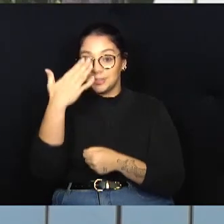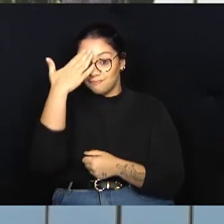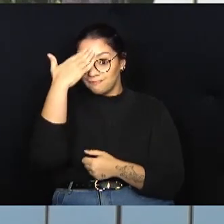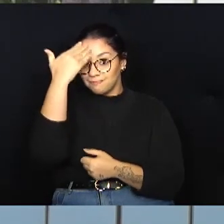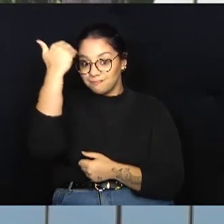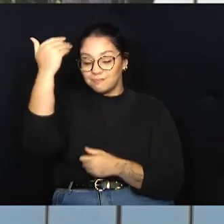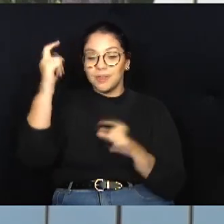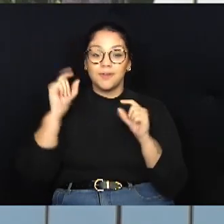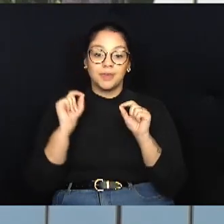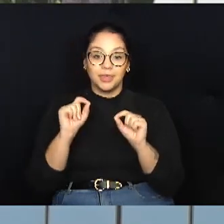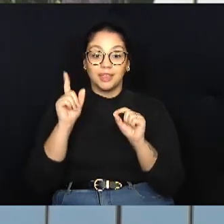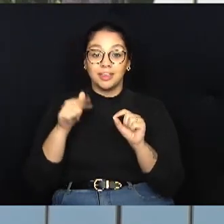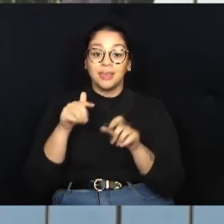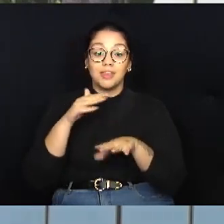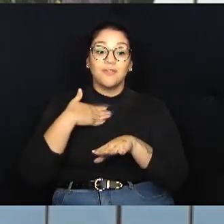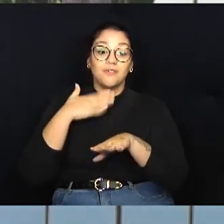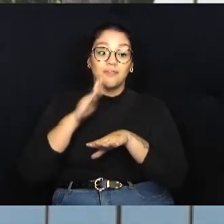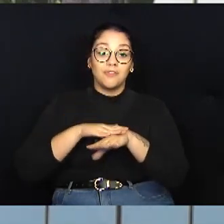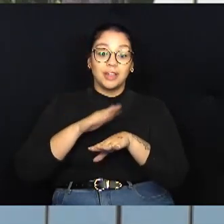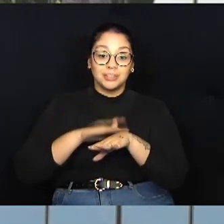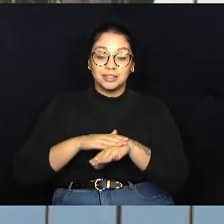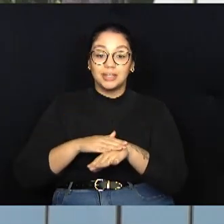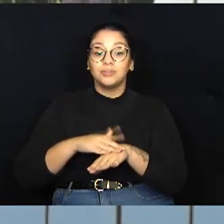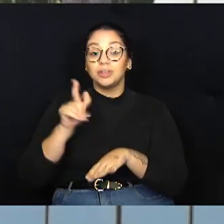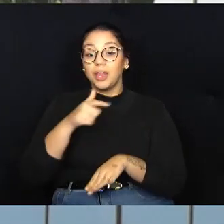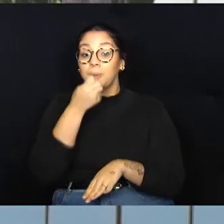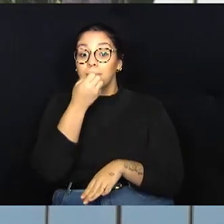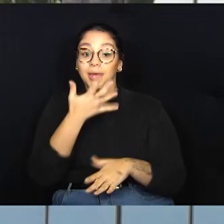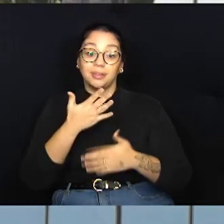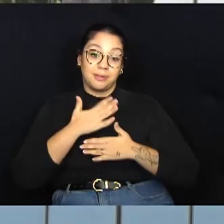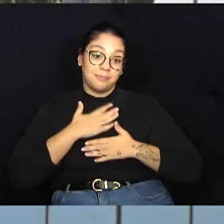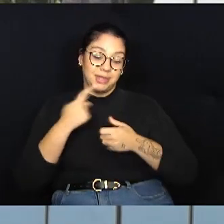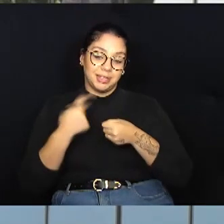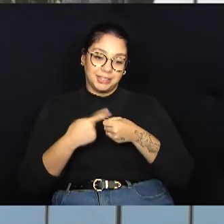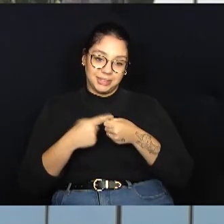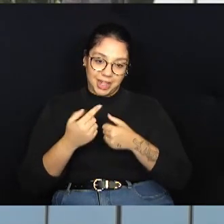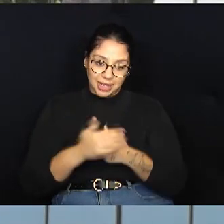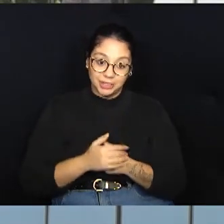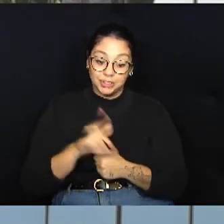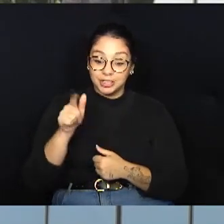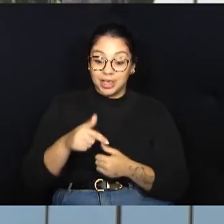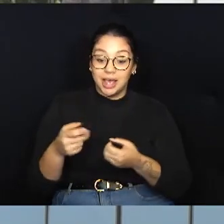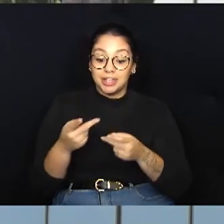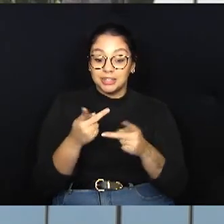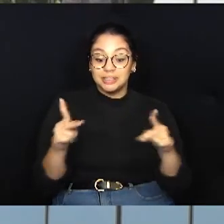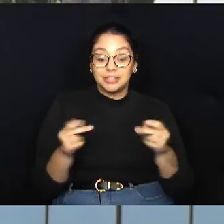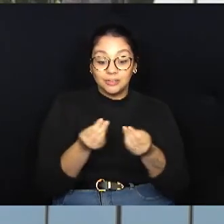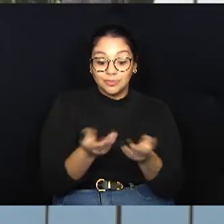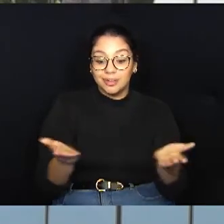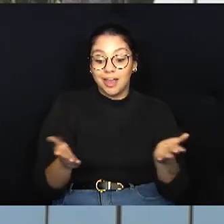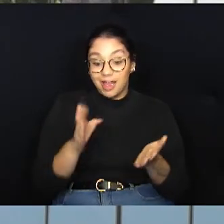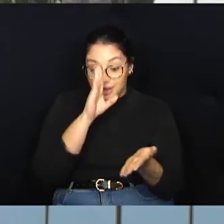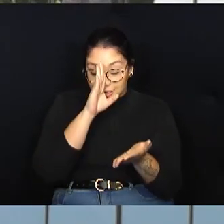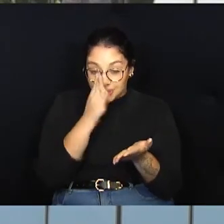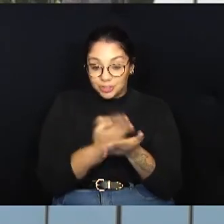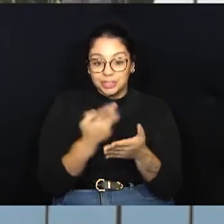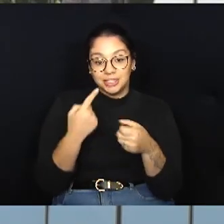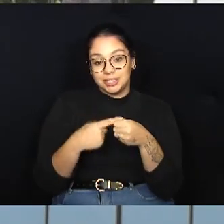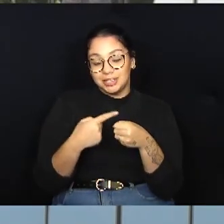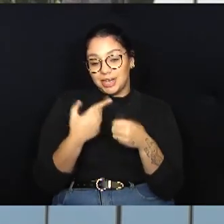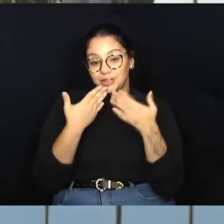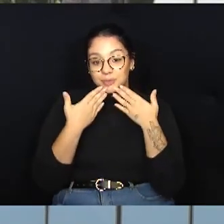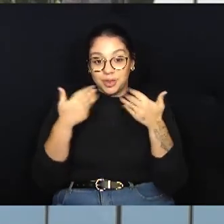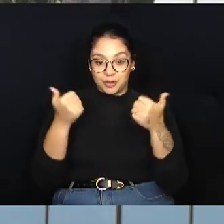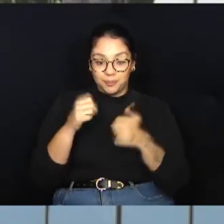de que eu estou fazendo para o bem da minha cidade, para o bem de você que acredita em uma cidade melhor. Eu